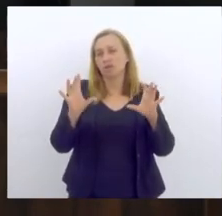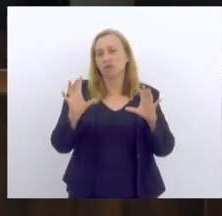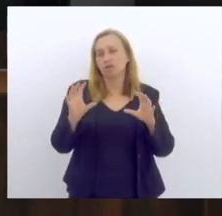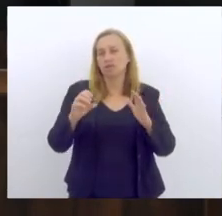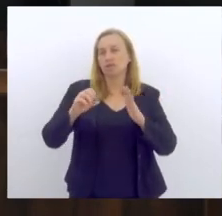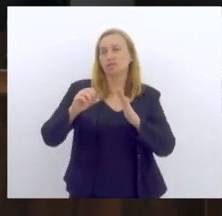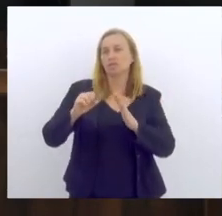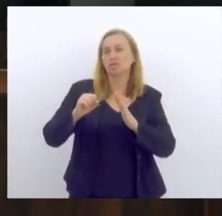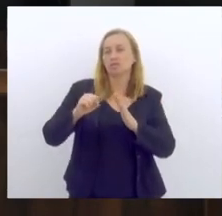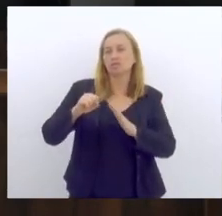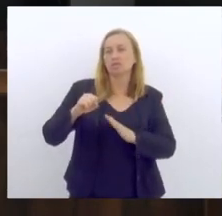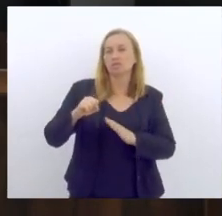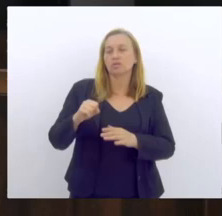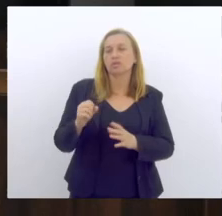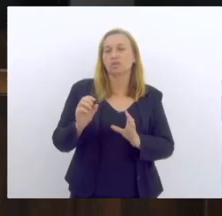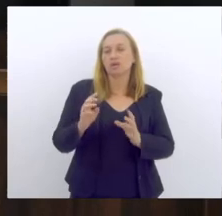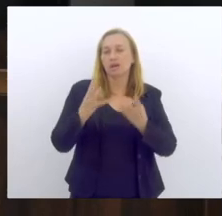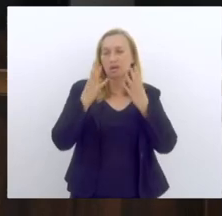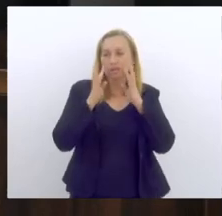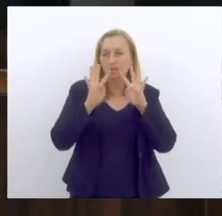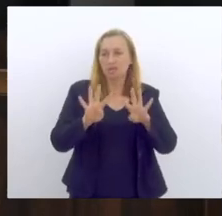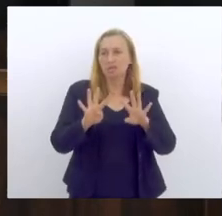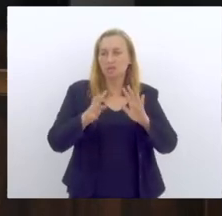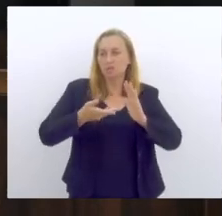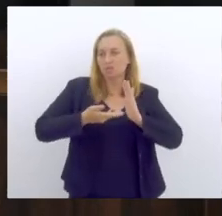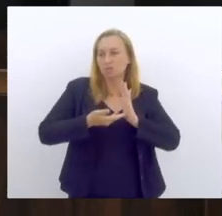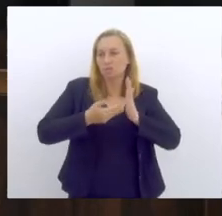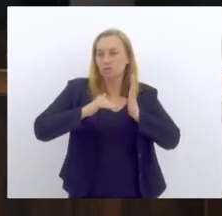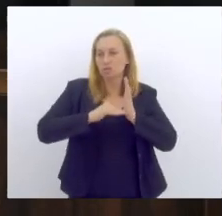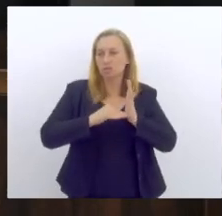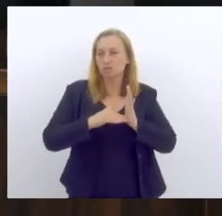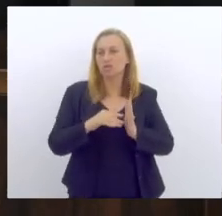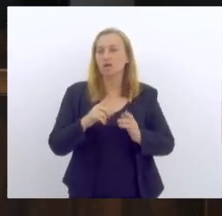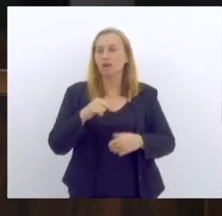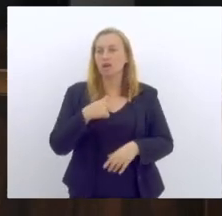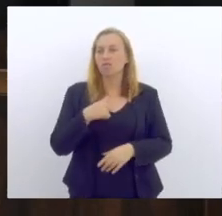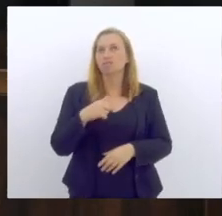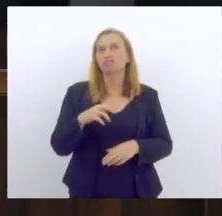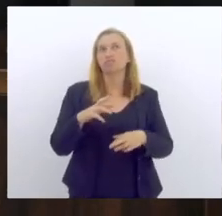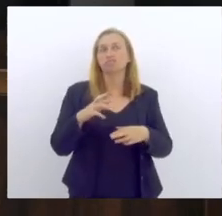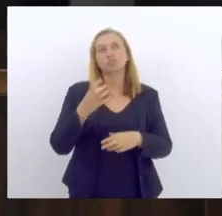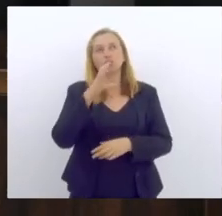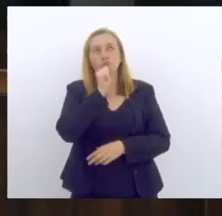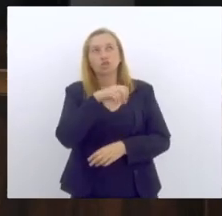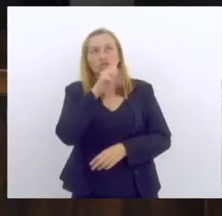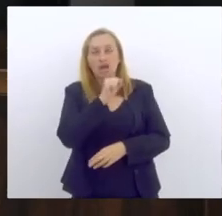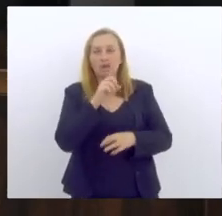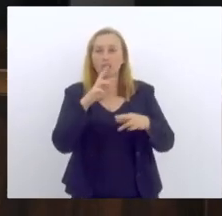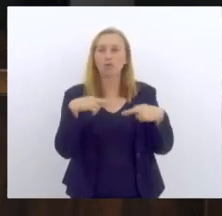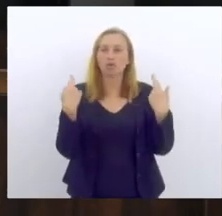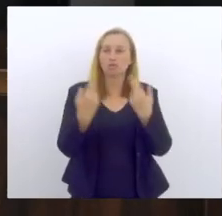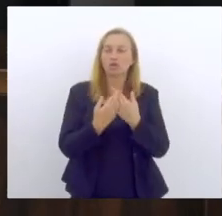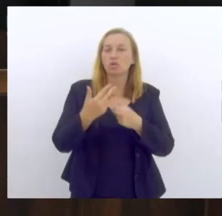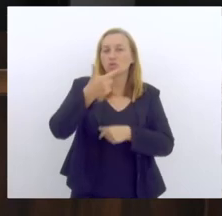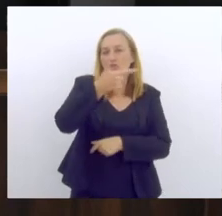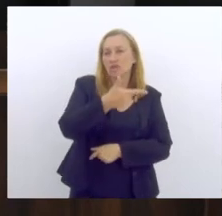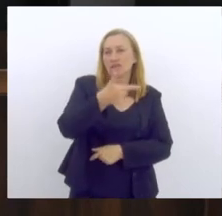eu fiz aqui Edmundo meu querido Presidente no sábado uma reunião com 27